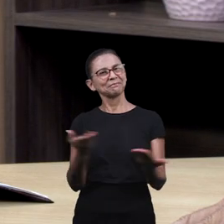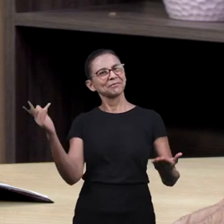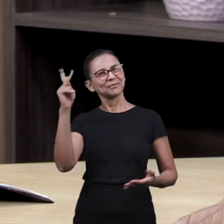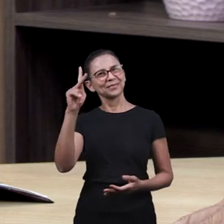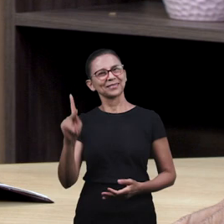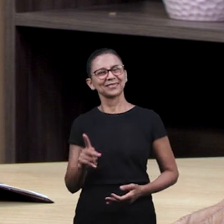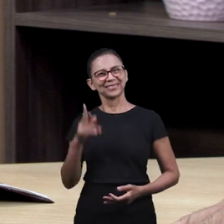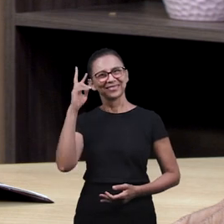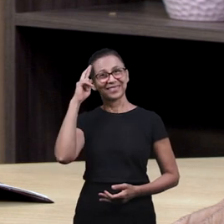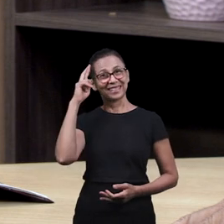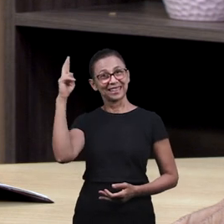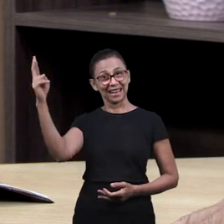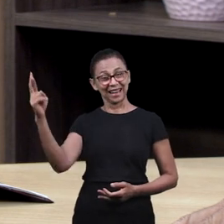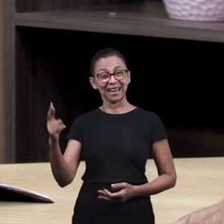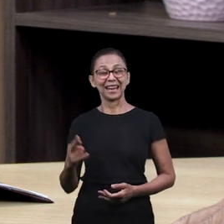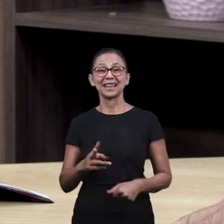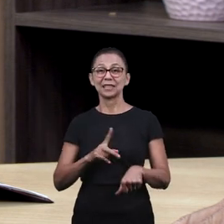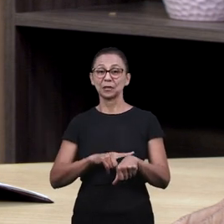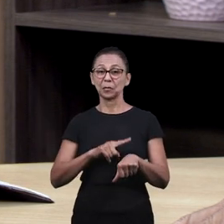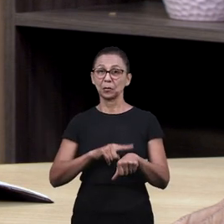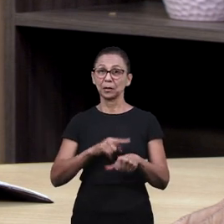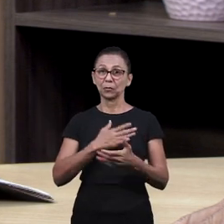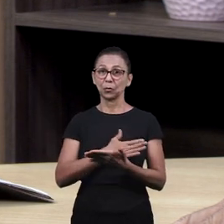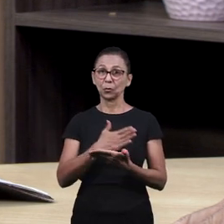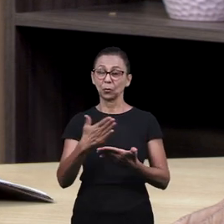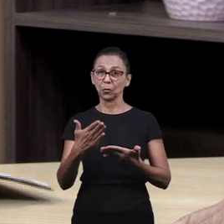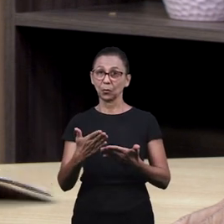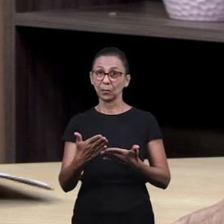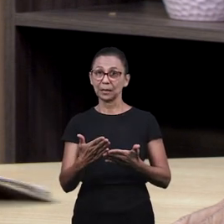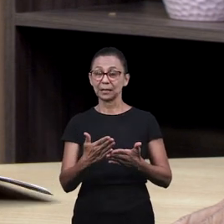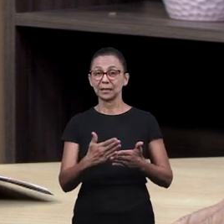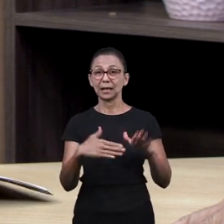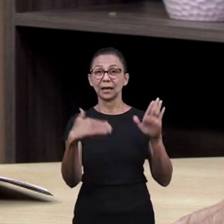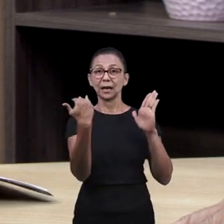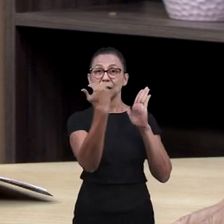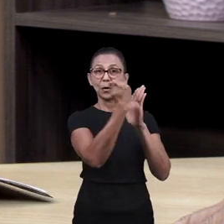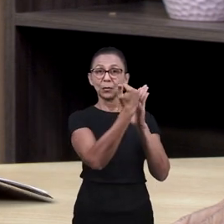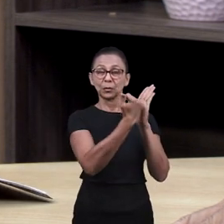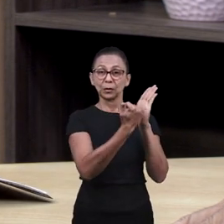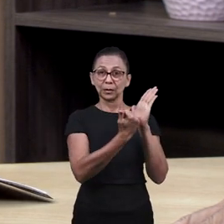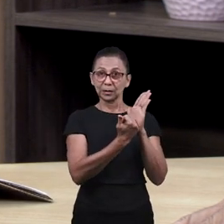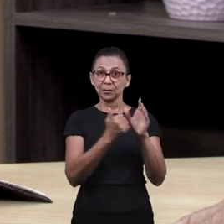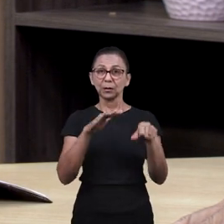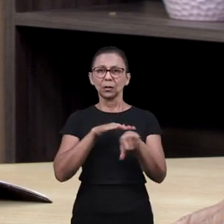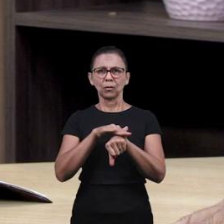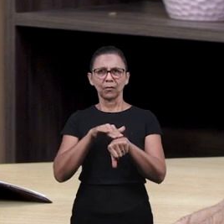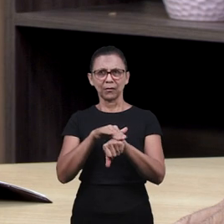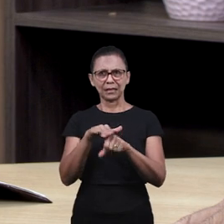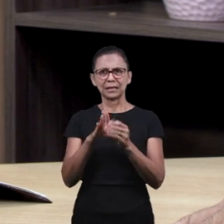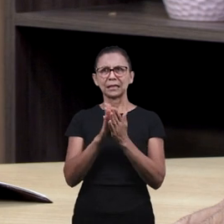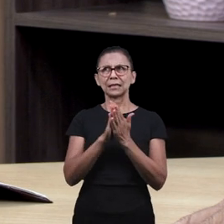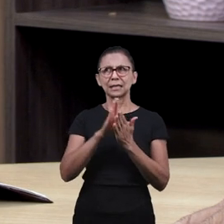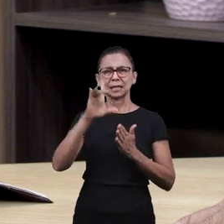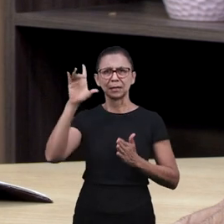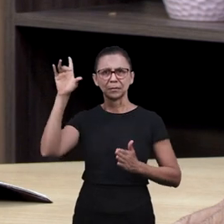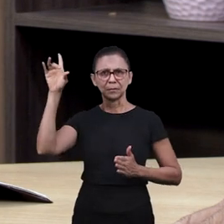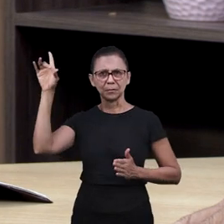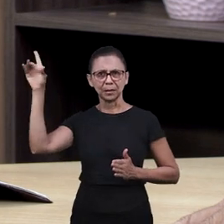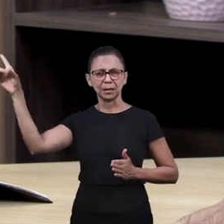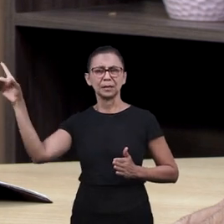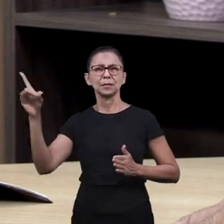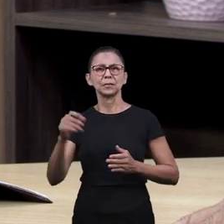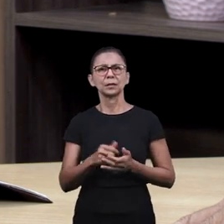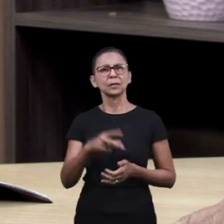Irmãos, a paz do Senhor. Nós estamos dando início a mais uma edição do programa Conversas Bíblicas. Esse programa que vai ao